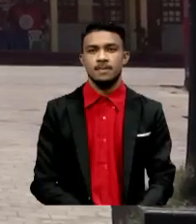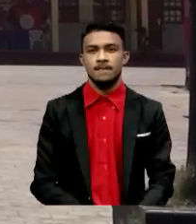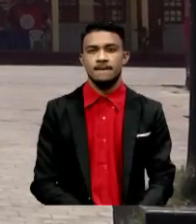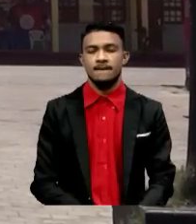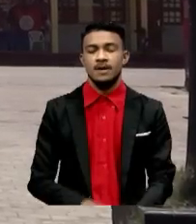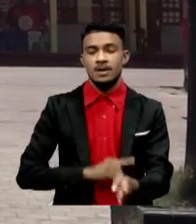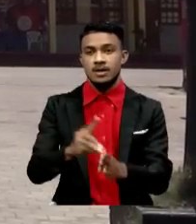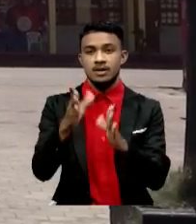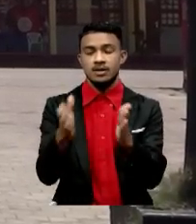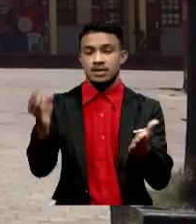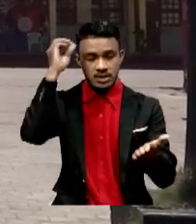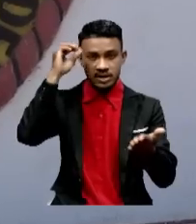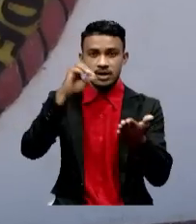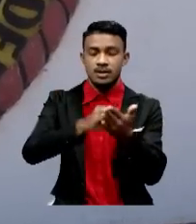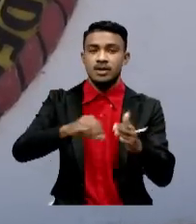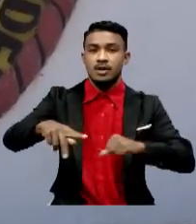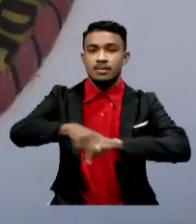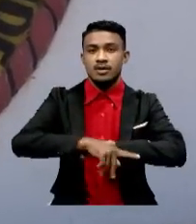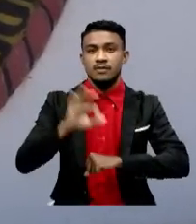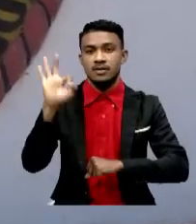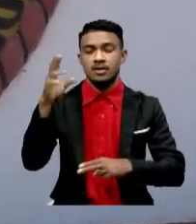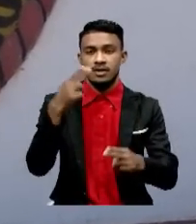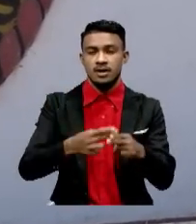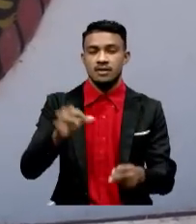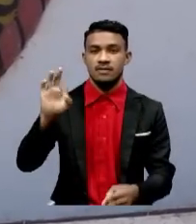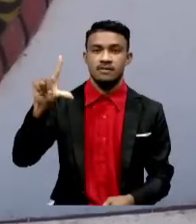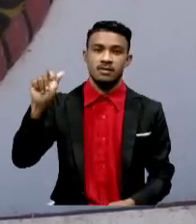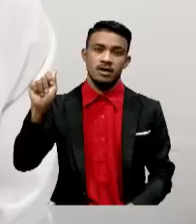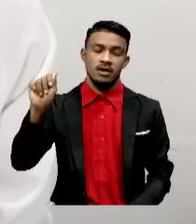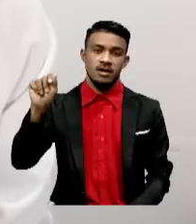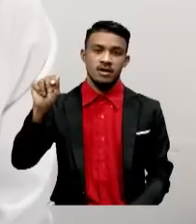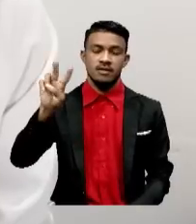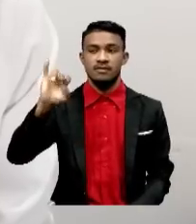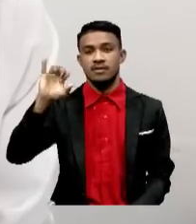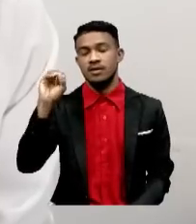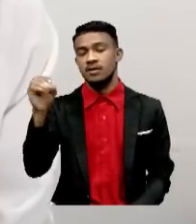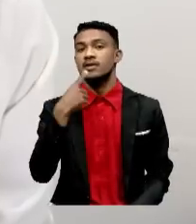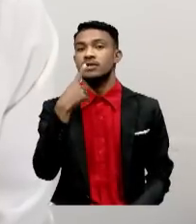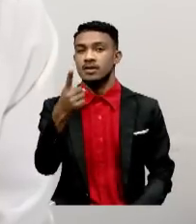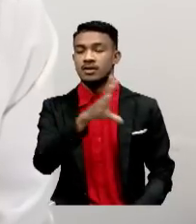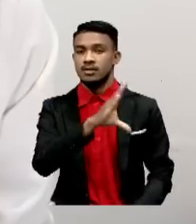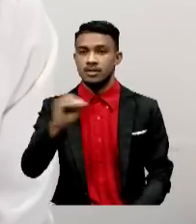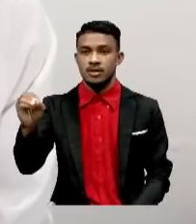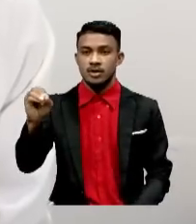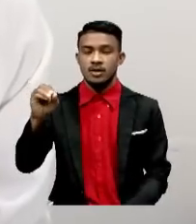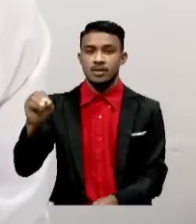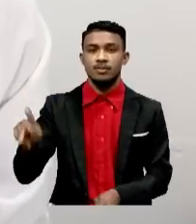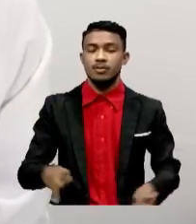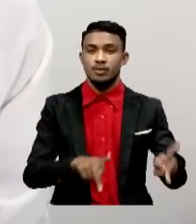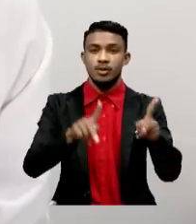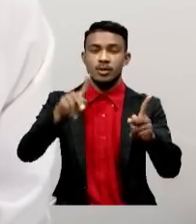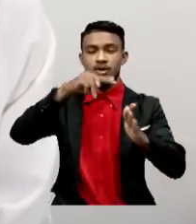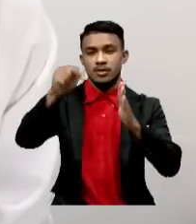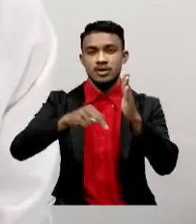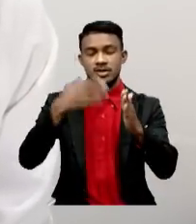Adjunto Secretário-Geral Partido Fretilin, Flávio Maria da Silva, hato declaração, né? Relaciona a publicação notícia e a mídia